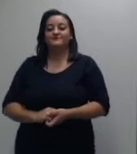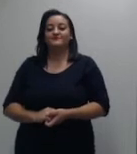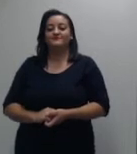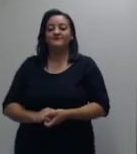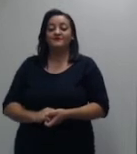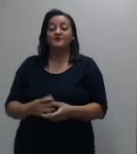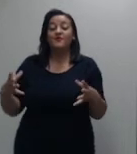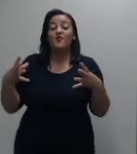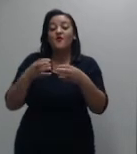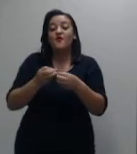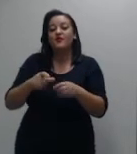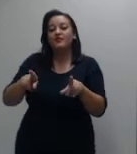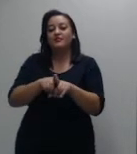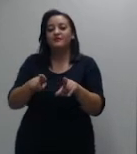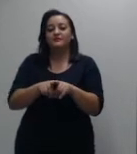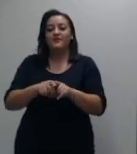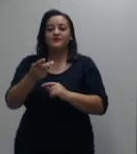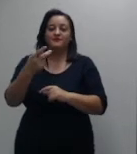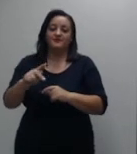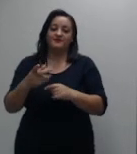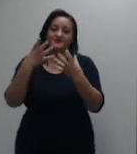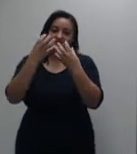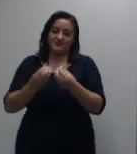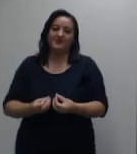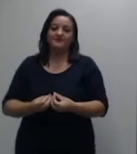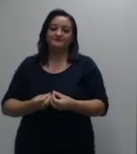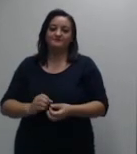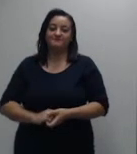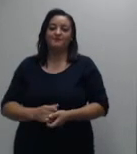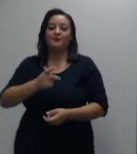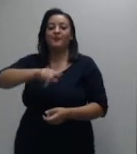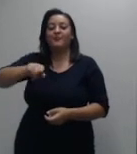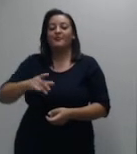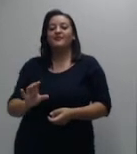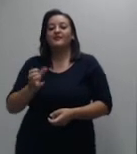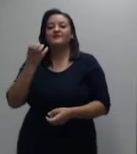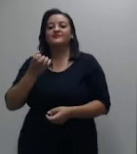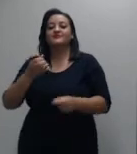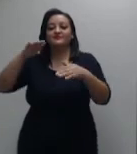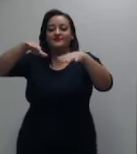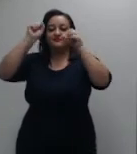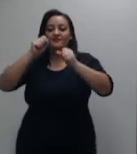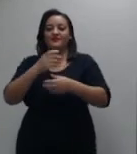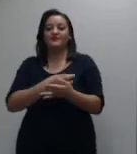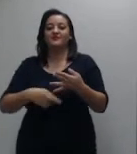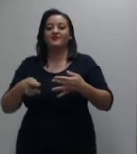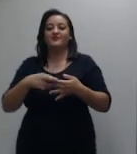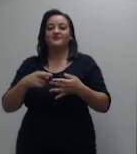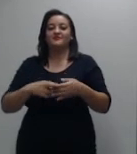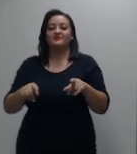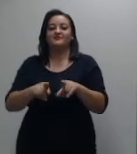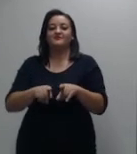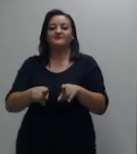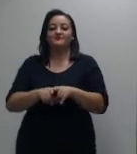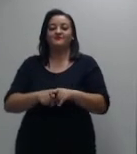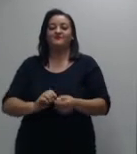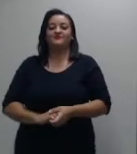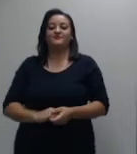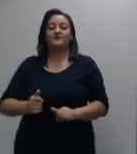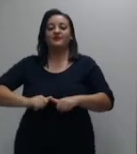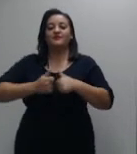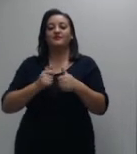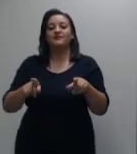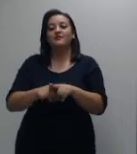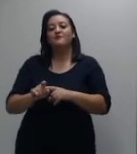compõem pelo seu provimento anulando a decisão do tribunal de recurso e consequentemente Restaurando a